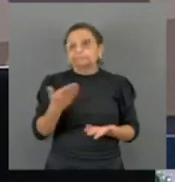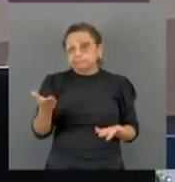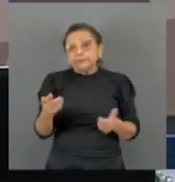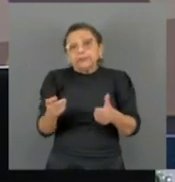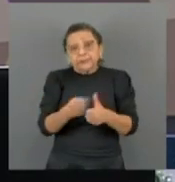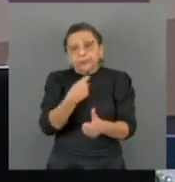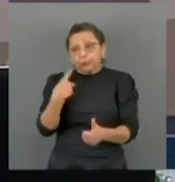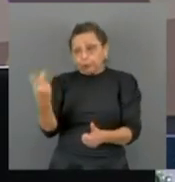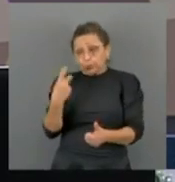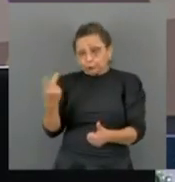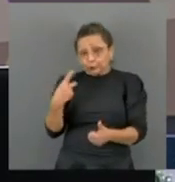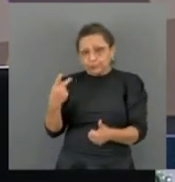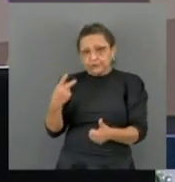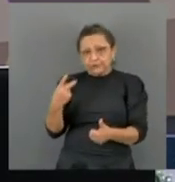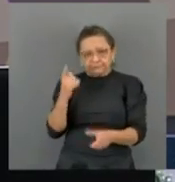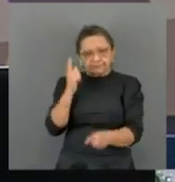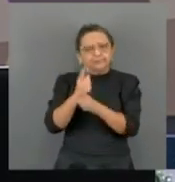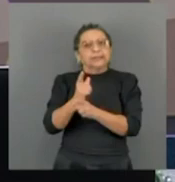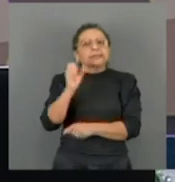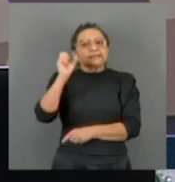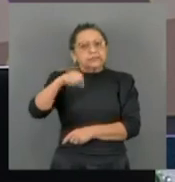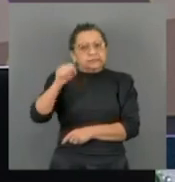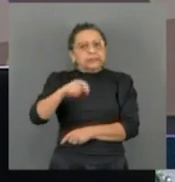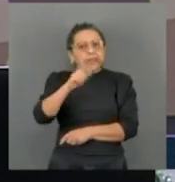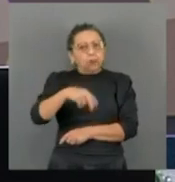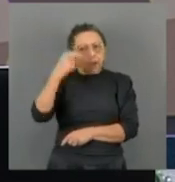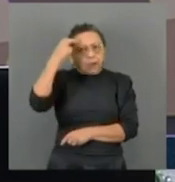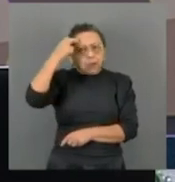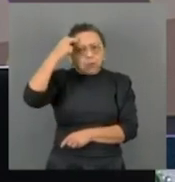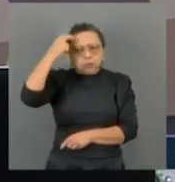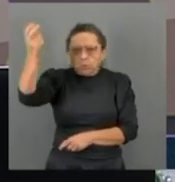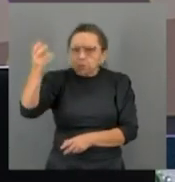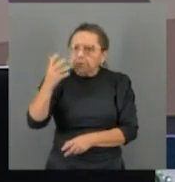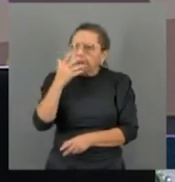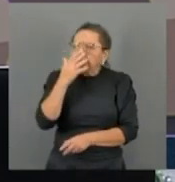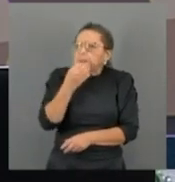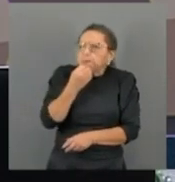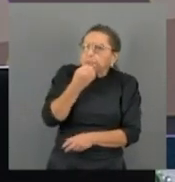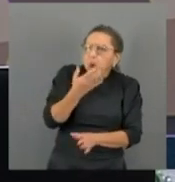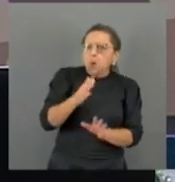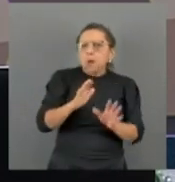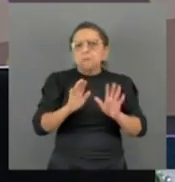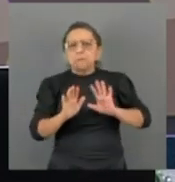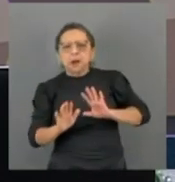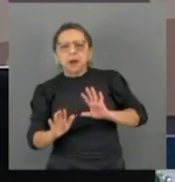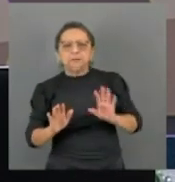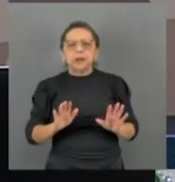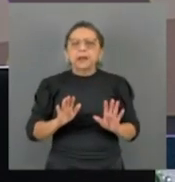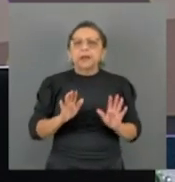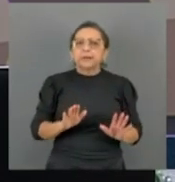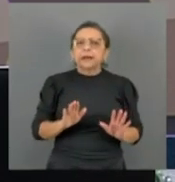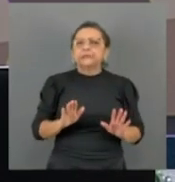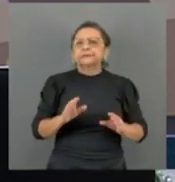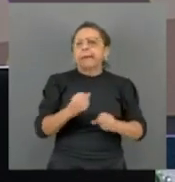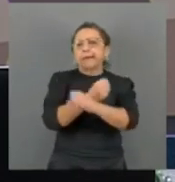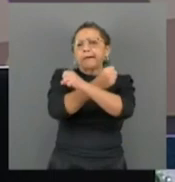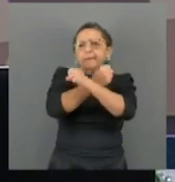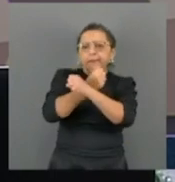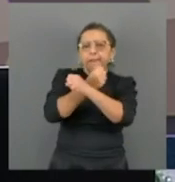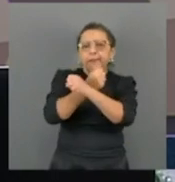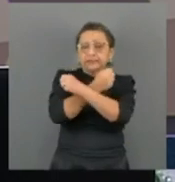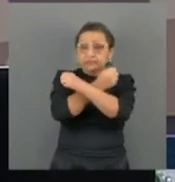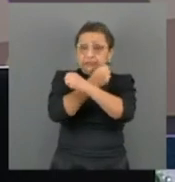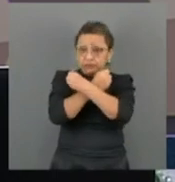a gente descobriu que sim, era uma cultura muito de woke e a censura era como